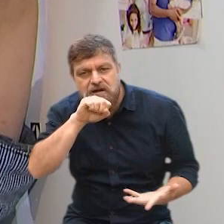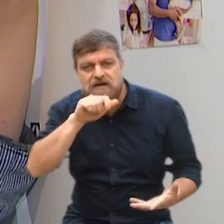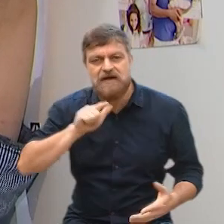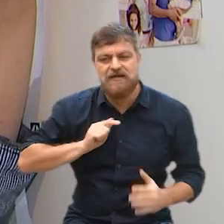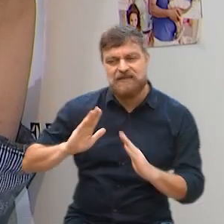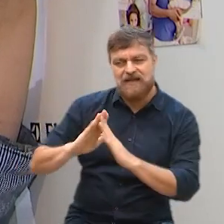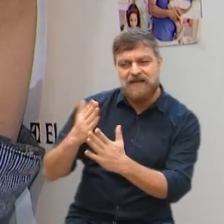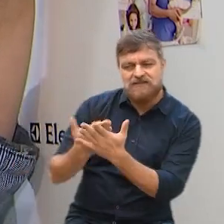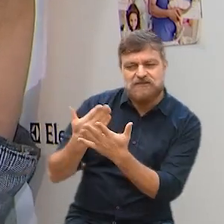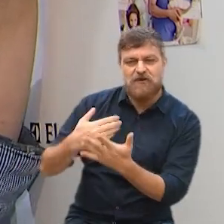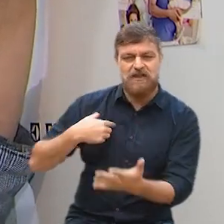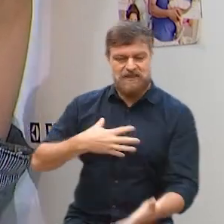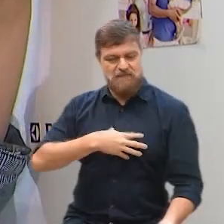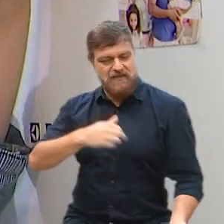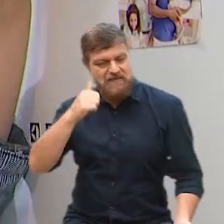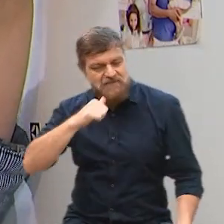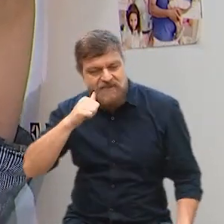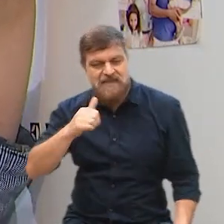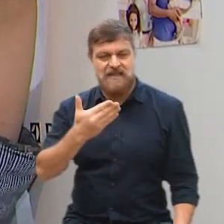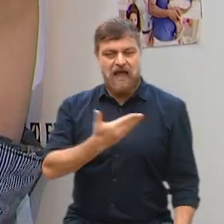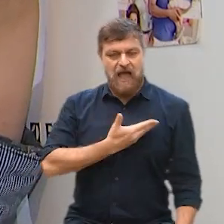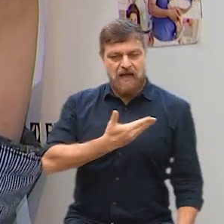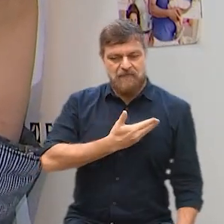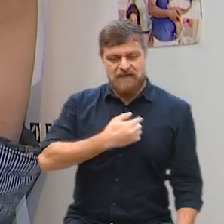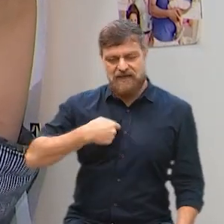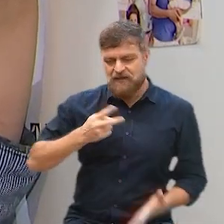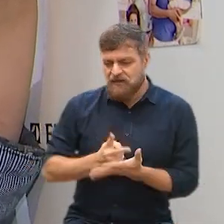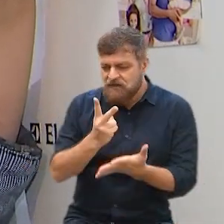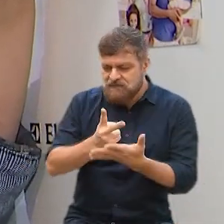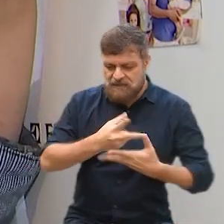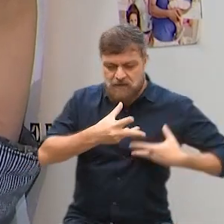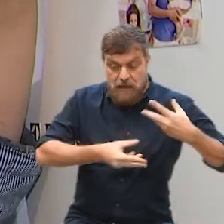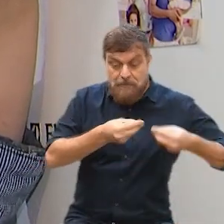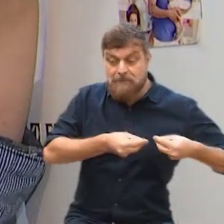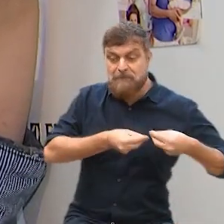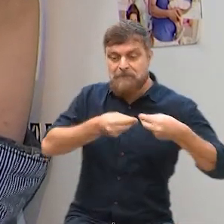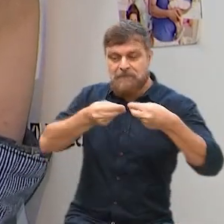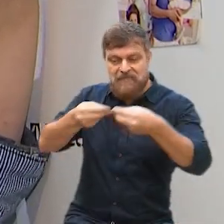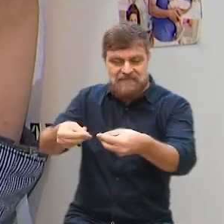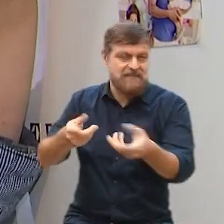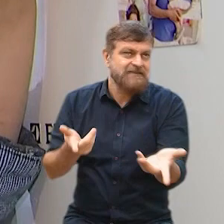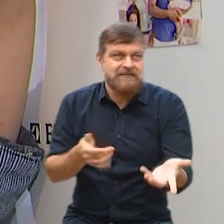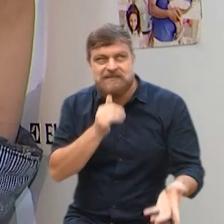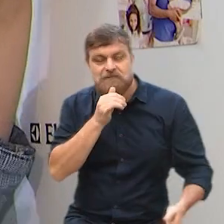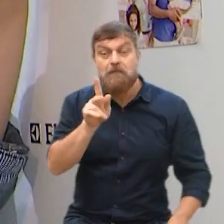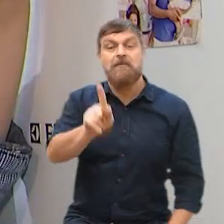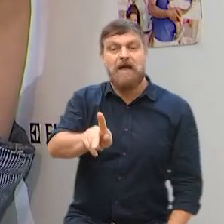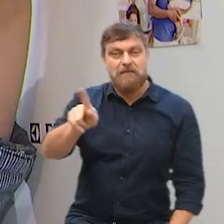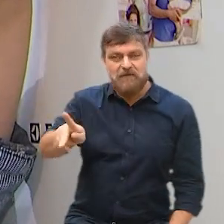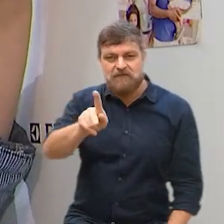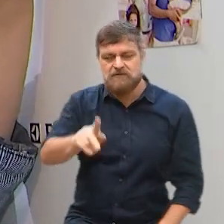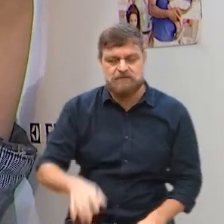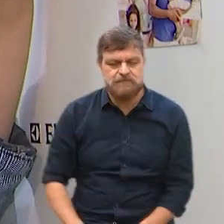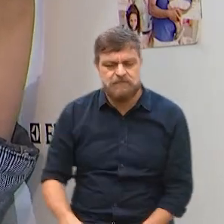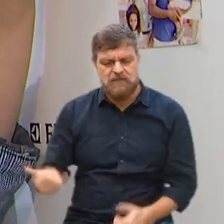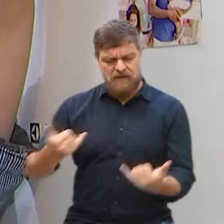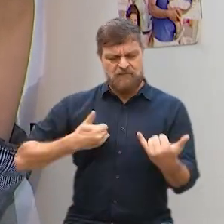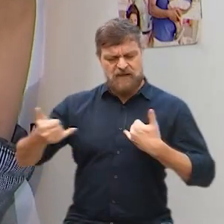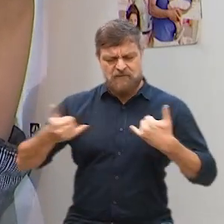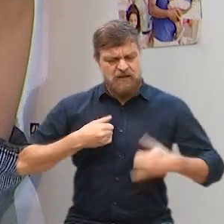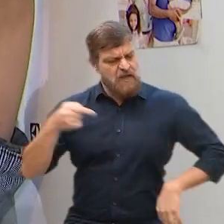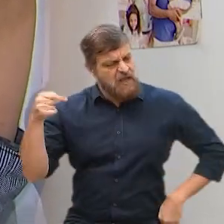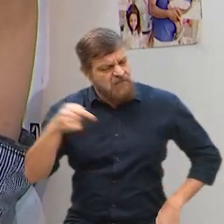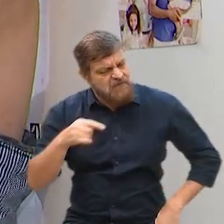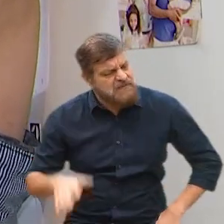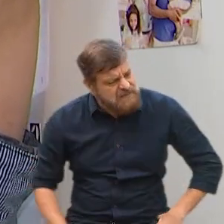da escolinha da Luli, para as minhas amigas, para as professoras. E aí ela falou, por que você não vende? Seu